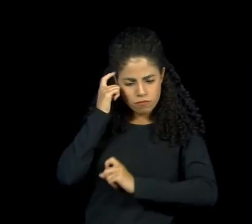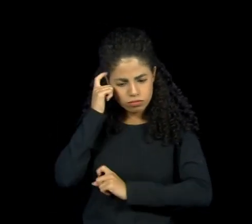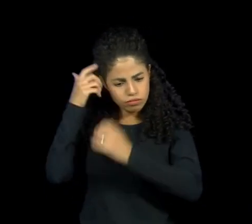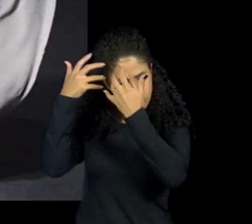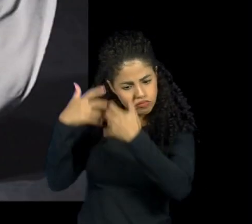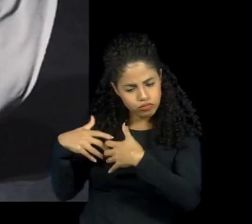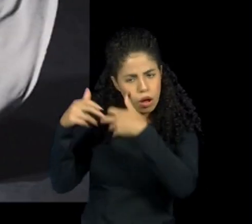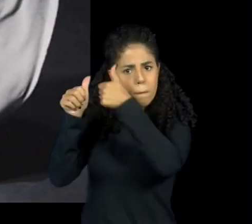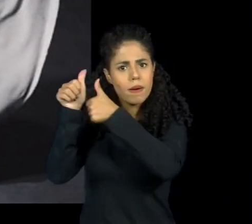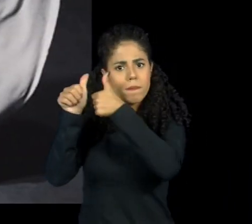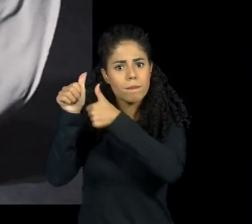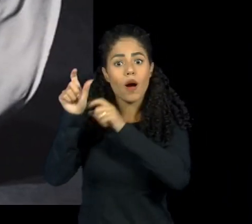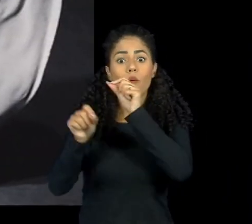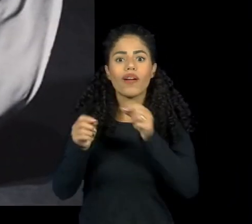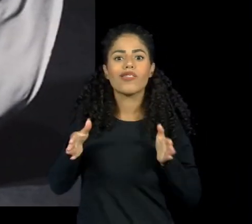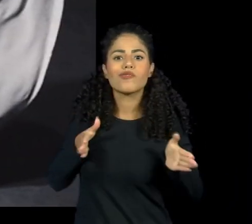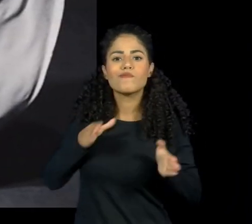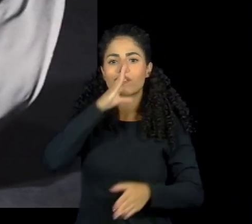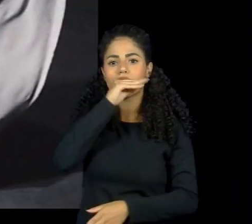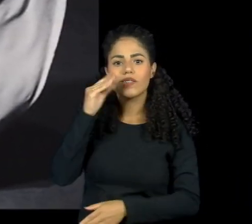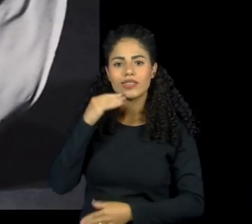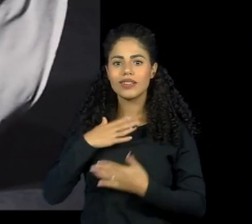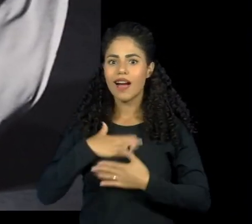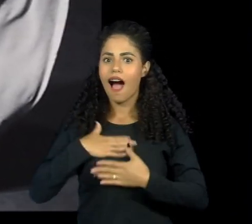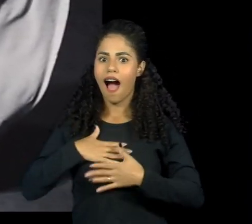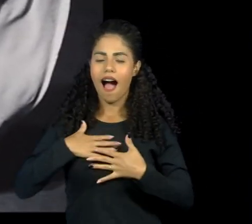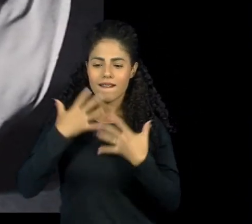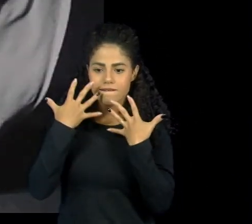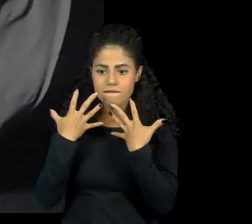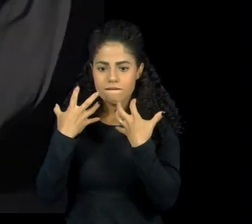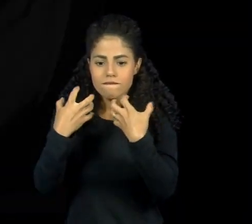adolescência, a se apaixonar pela dança.